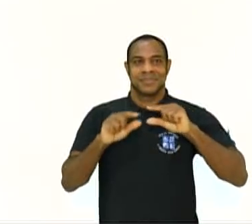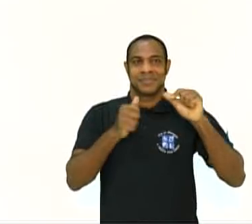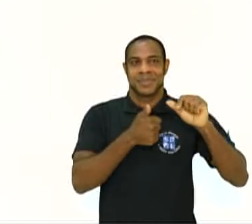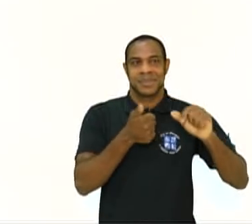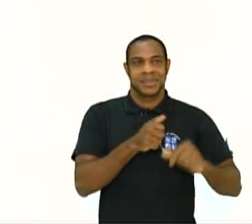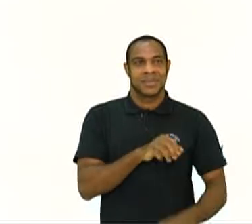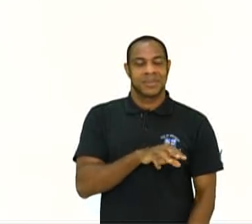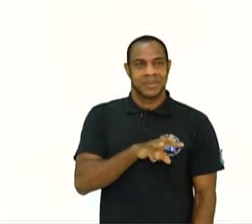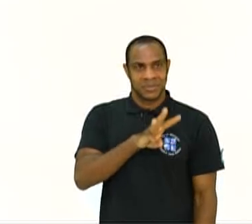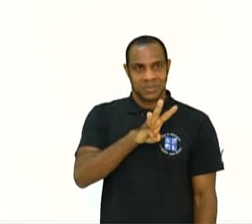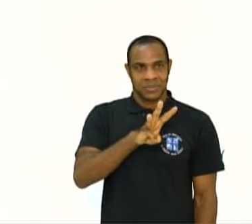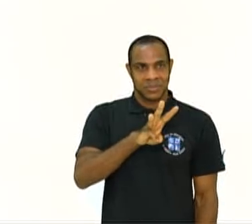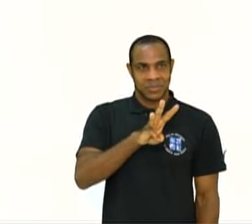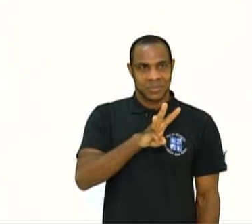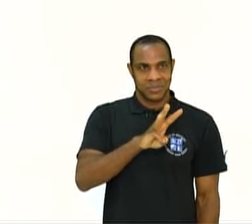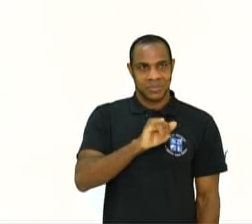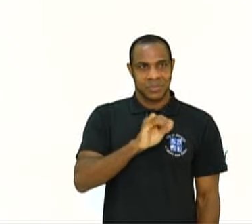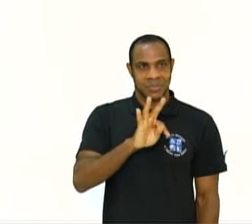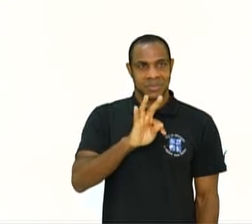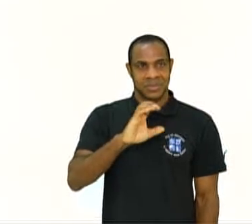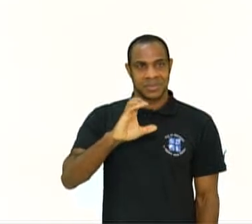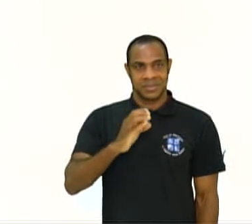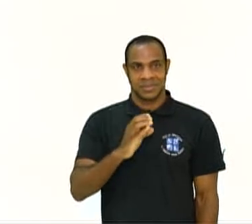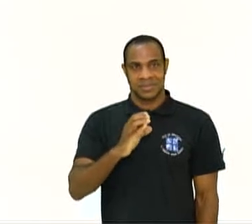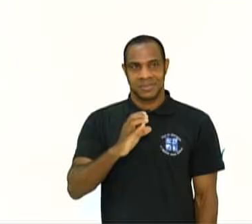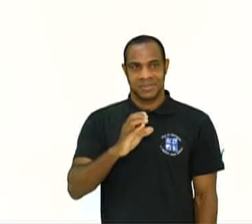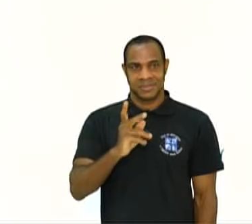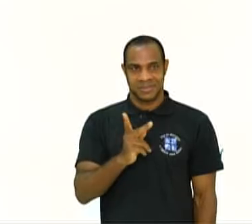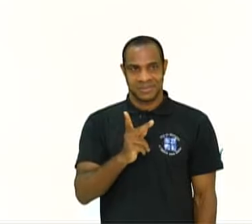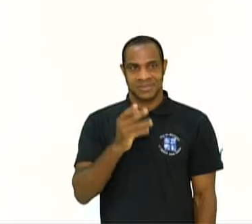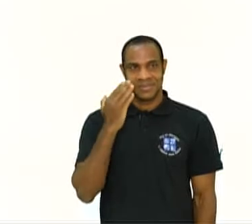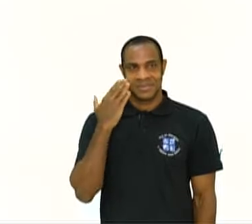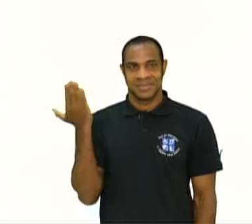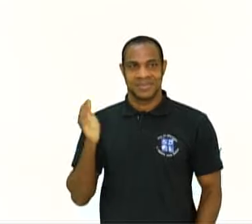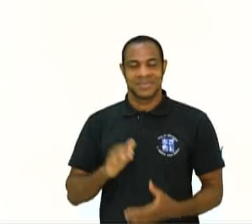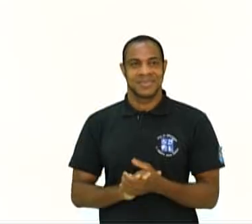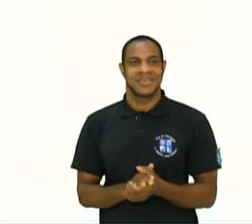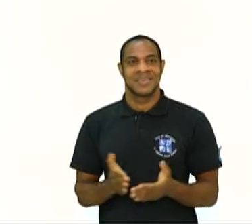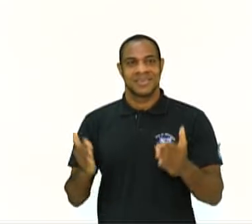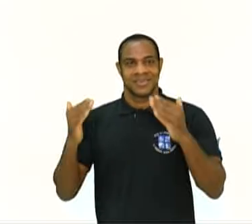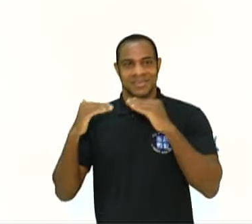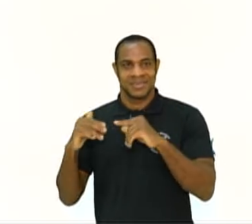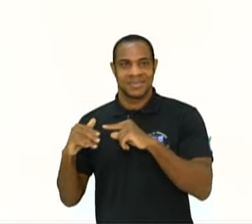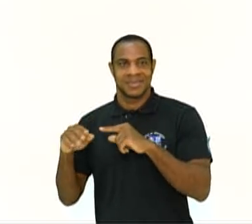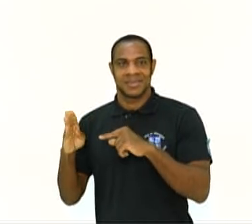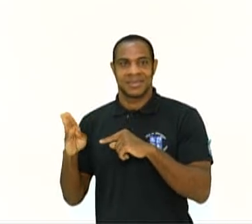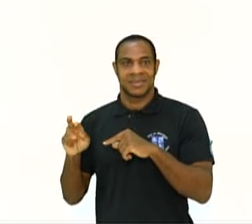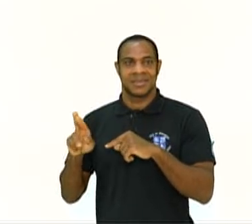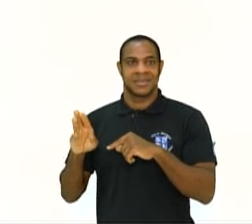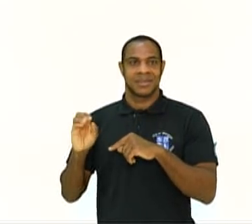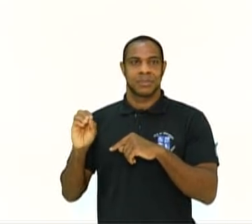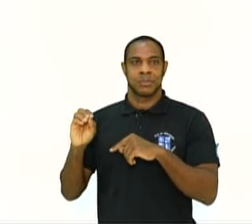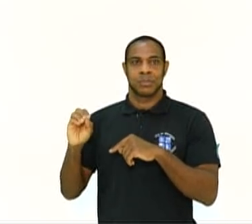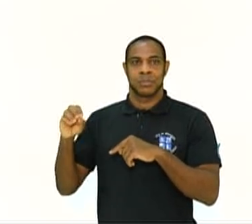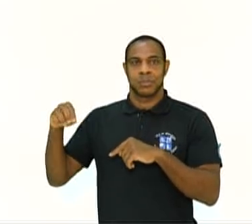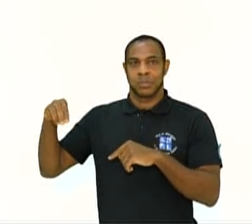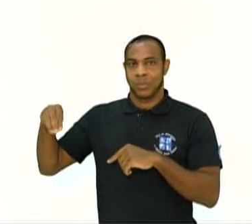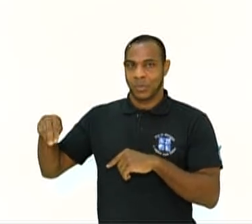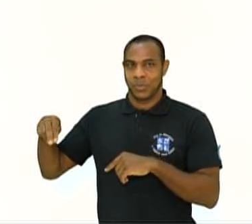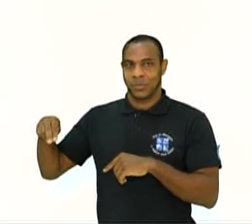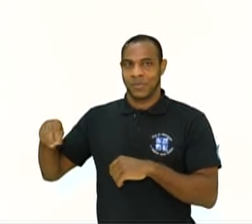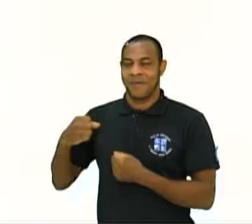Ela está usando uma fantasia de bruxa, witch. She is flying on her broom. Ela está voando na sua